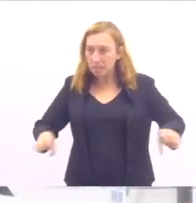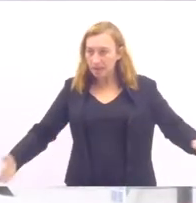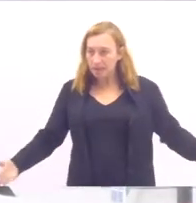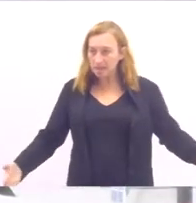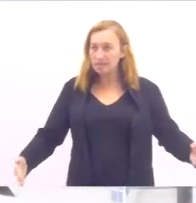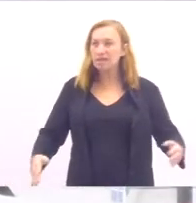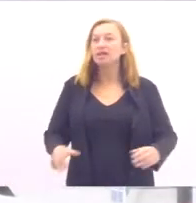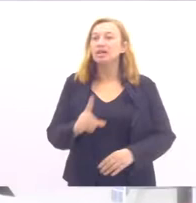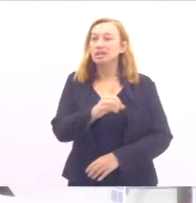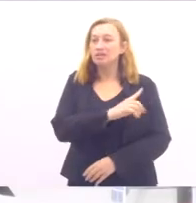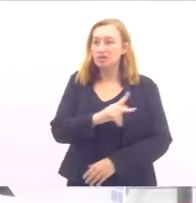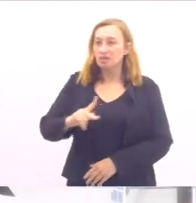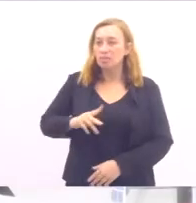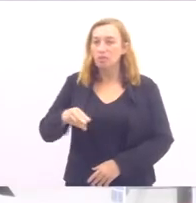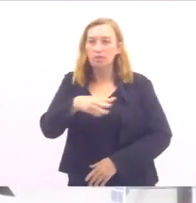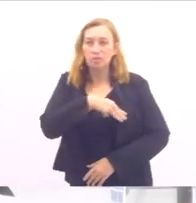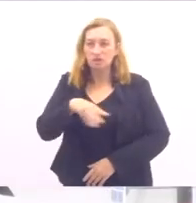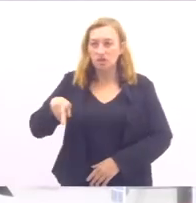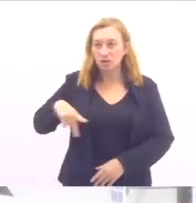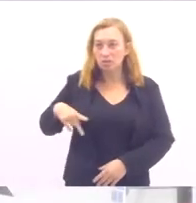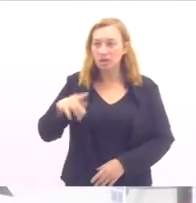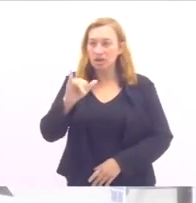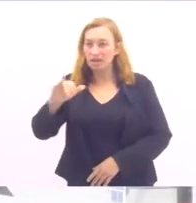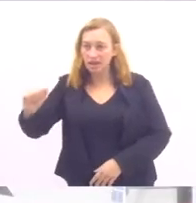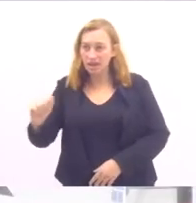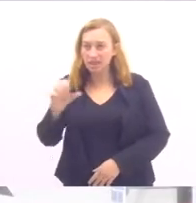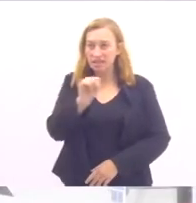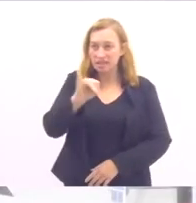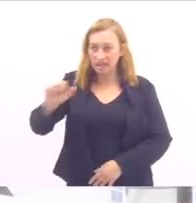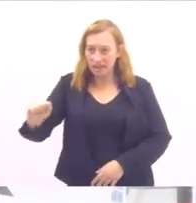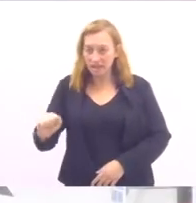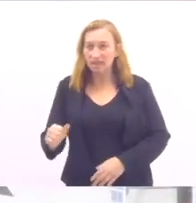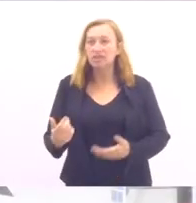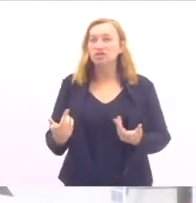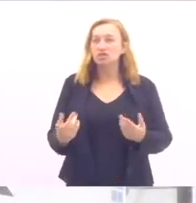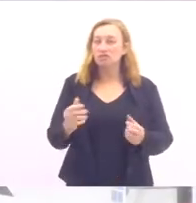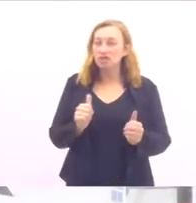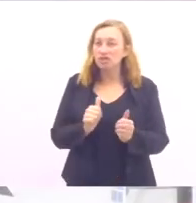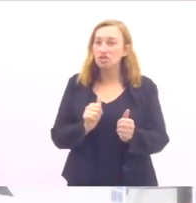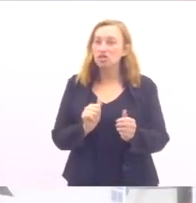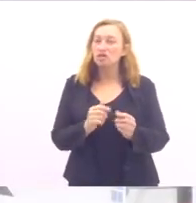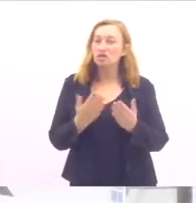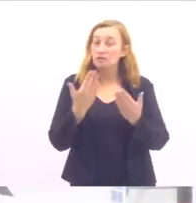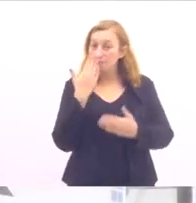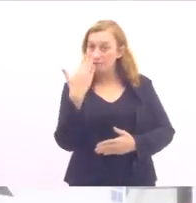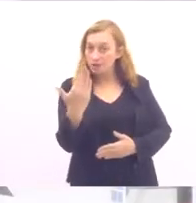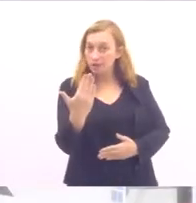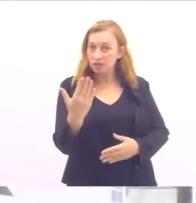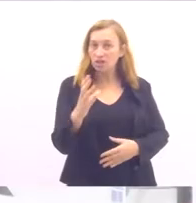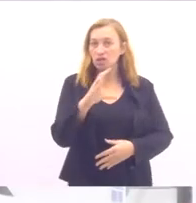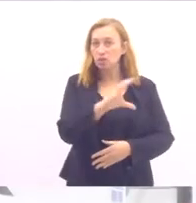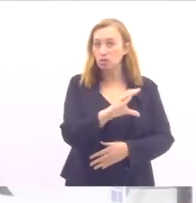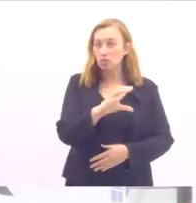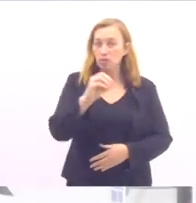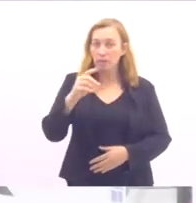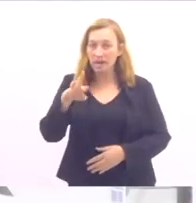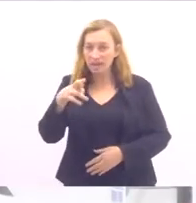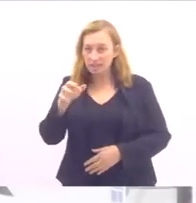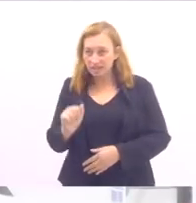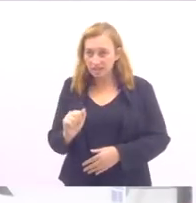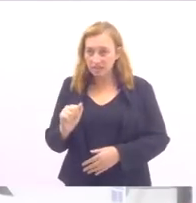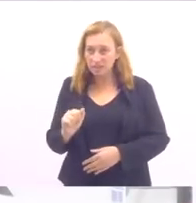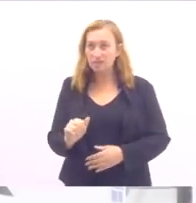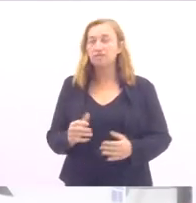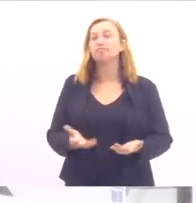a Defensoria, o MP, INEA e CEA. Então, a gente fica frente a frente as cooperativas e esses